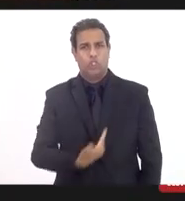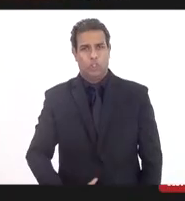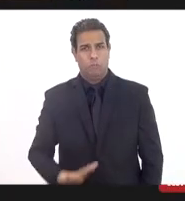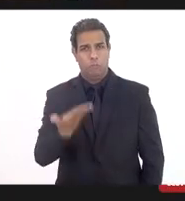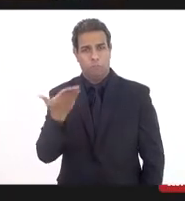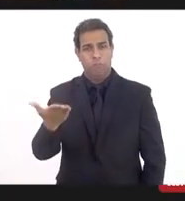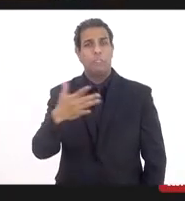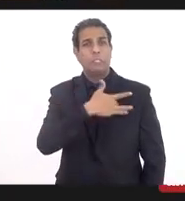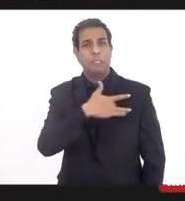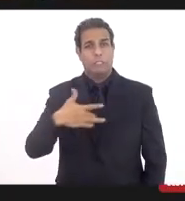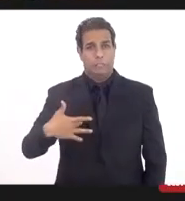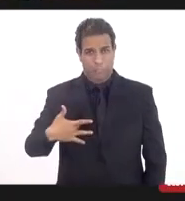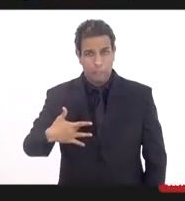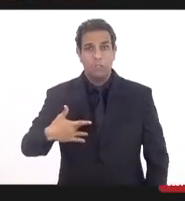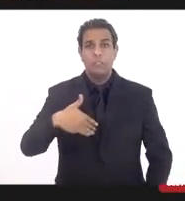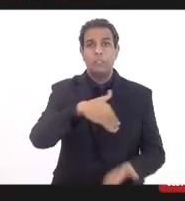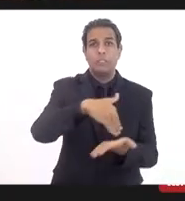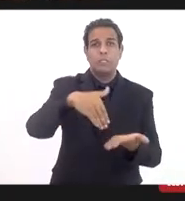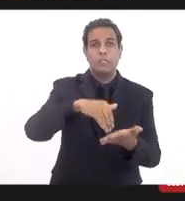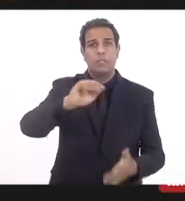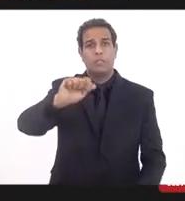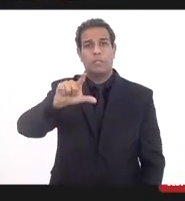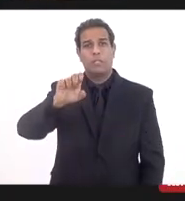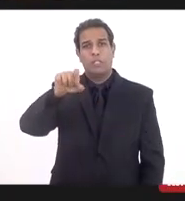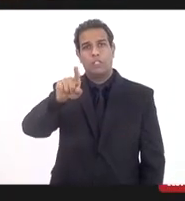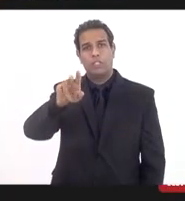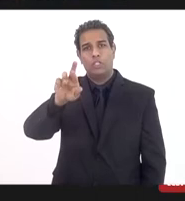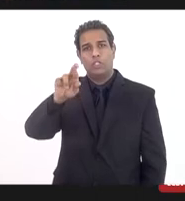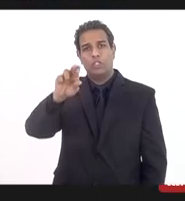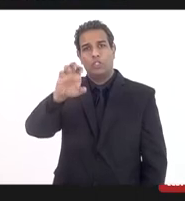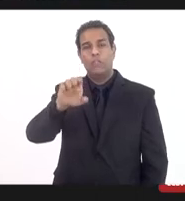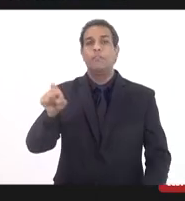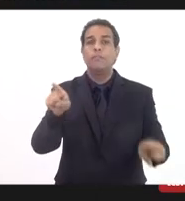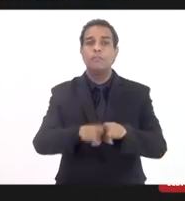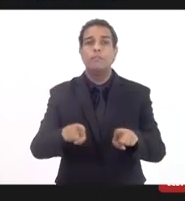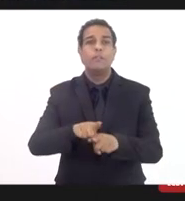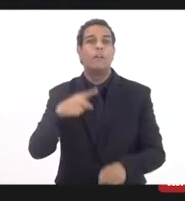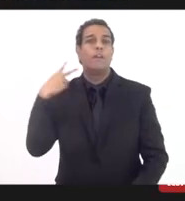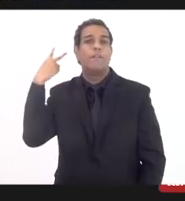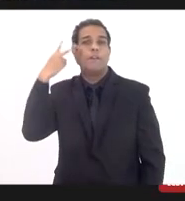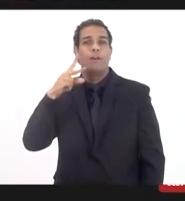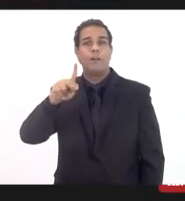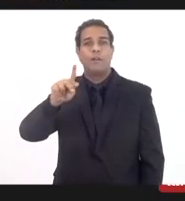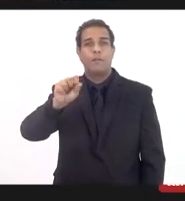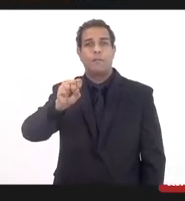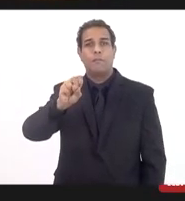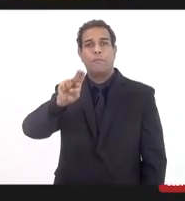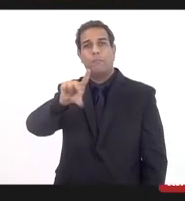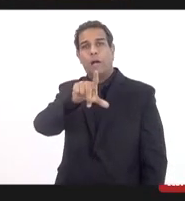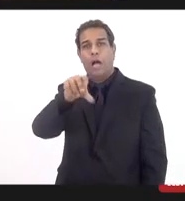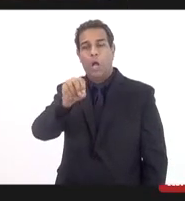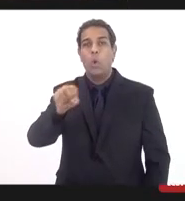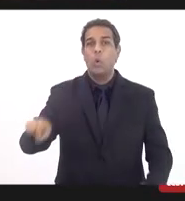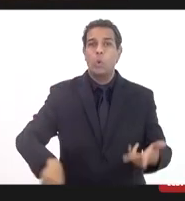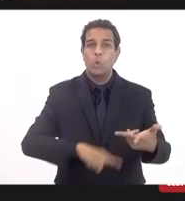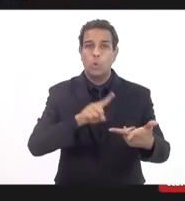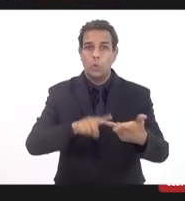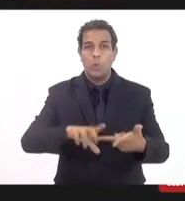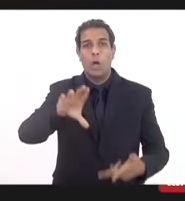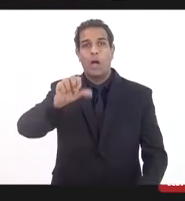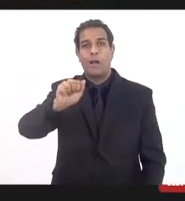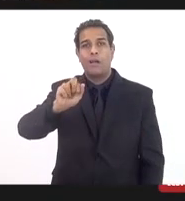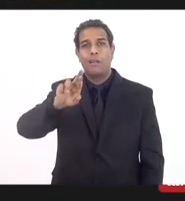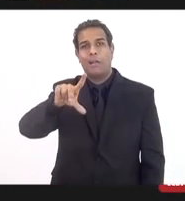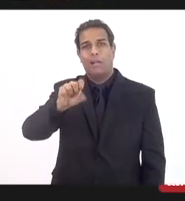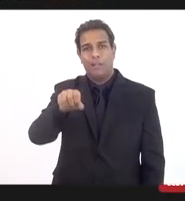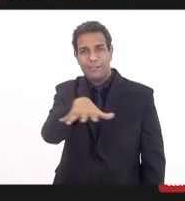de Saúde, secretário Alexandre Kiepp, do vereador Paulo Pinheiro, de Carlos Baziga, do Fórum